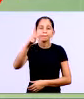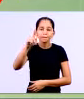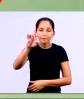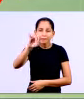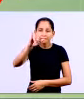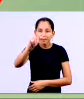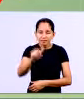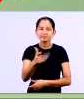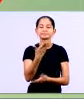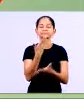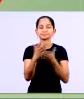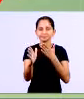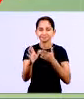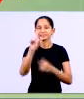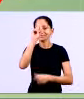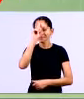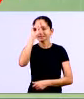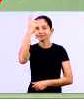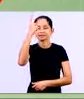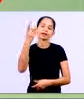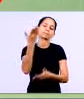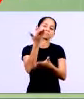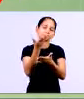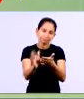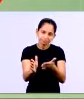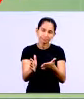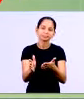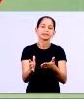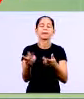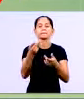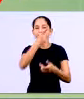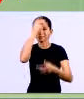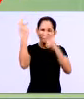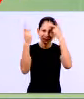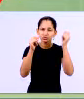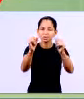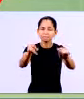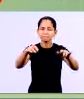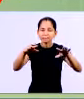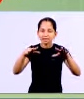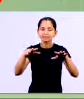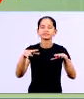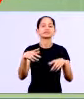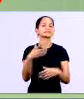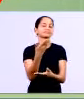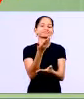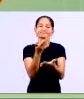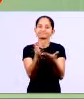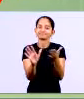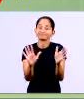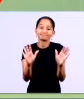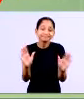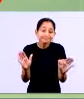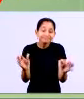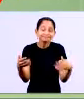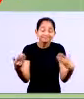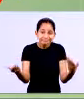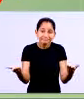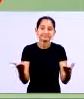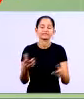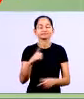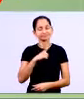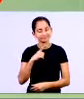mais acento. Ideia, plateia. Um pega, que eu vi que a gente encontra por